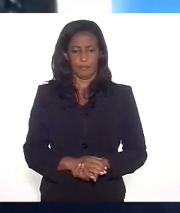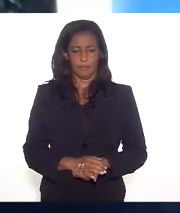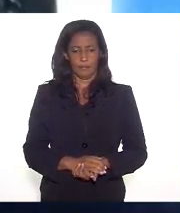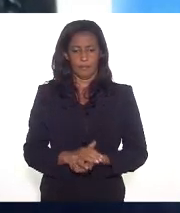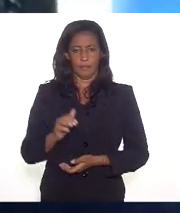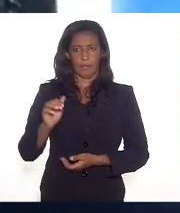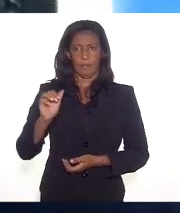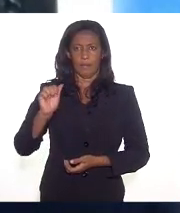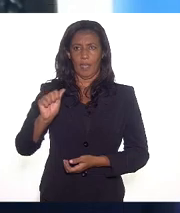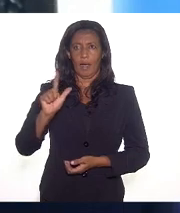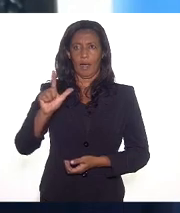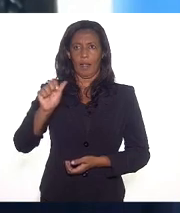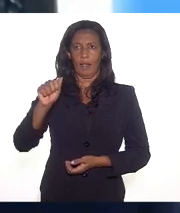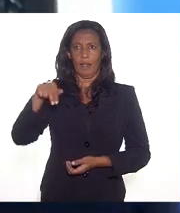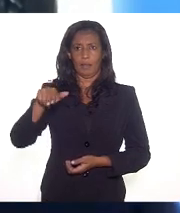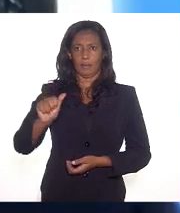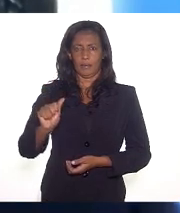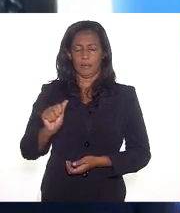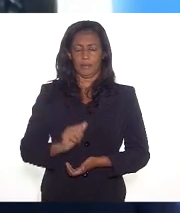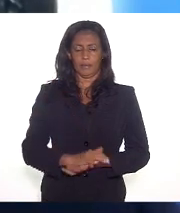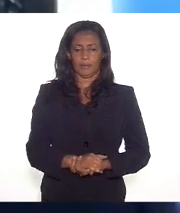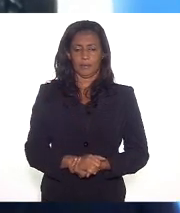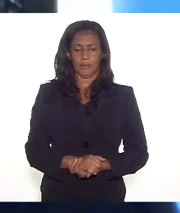Deputada Alana Passos.